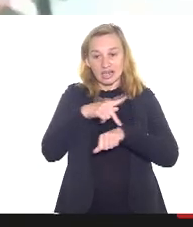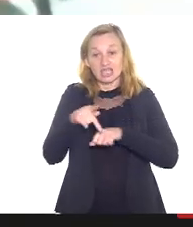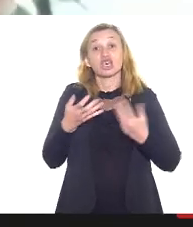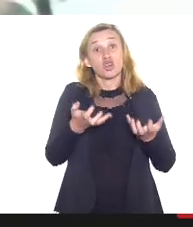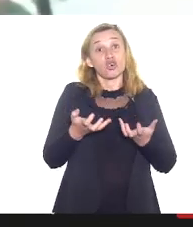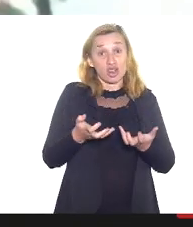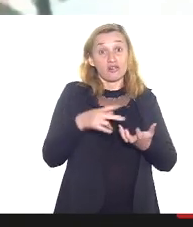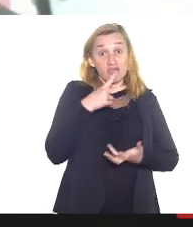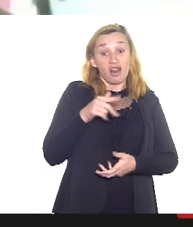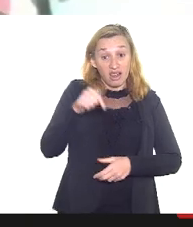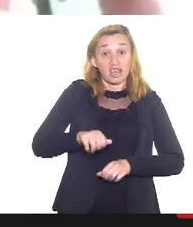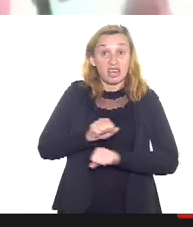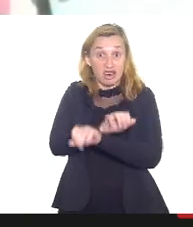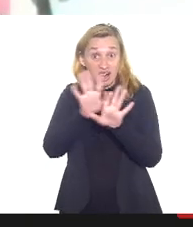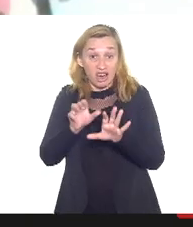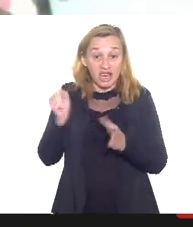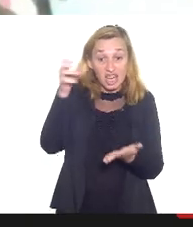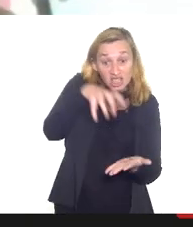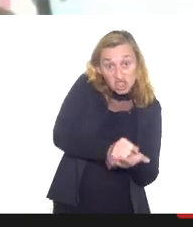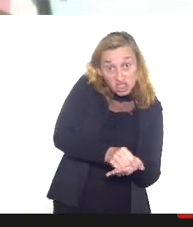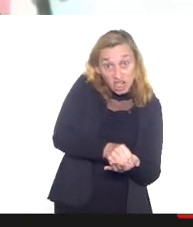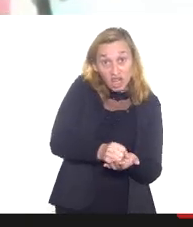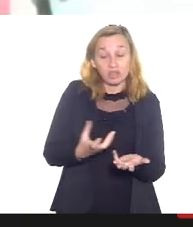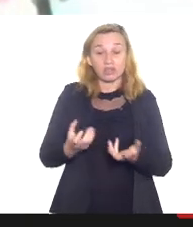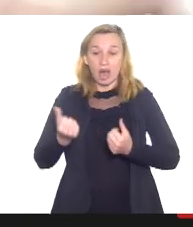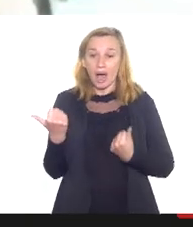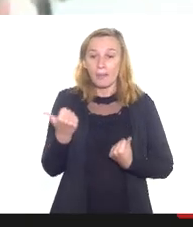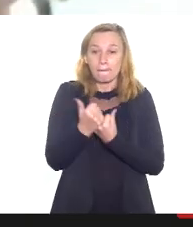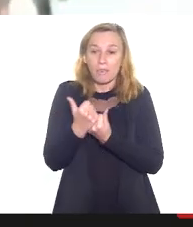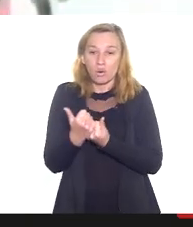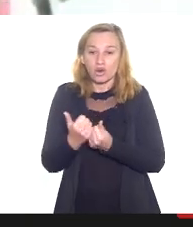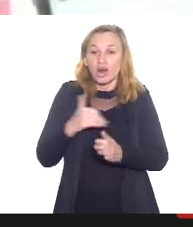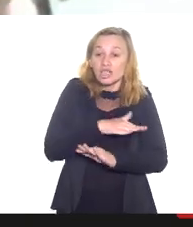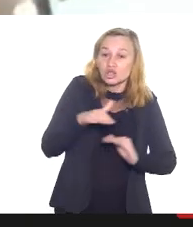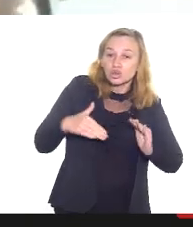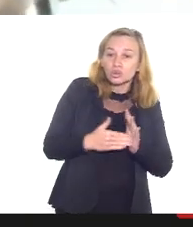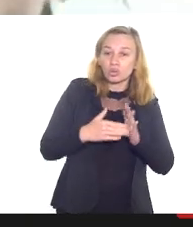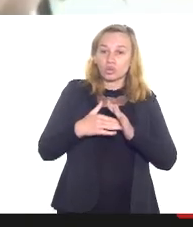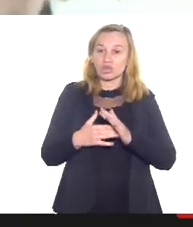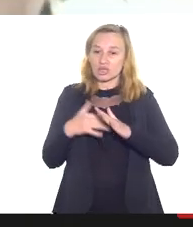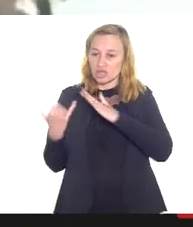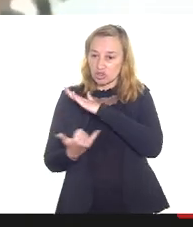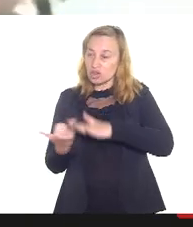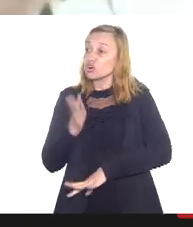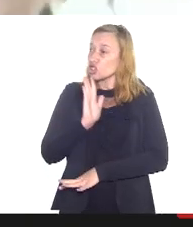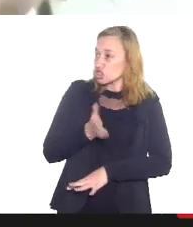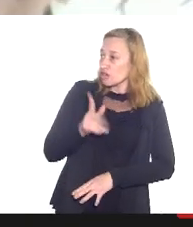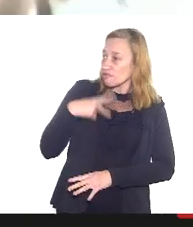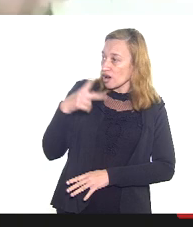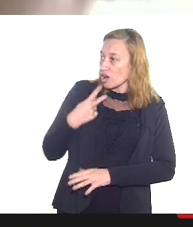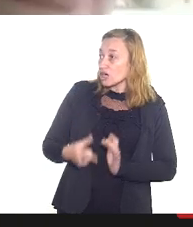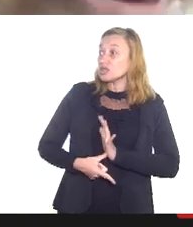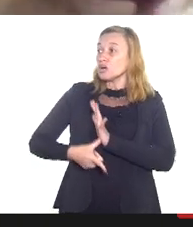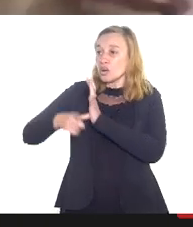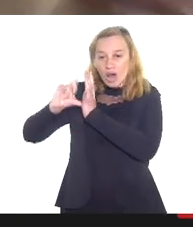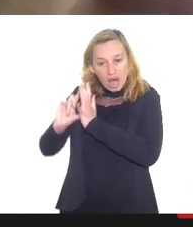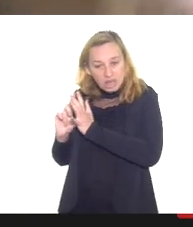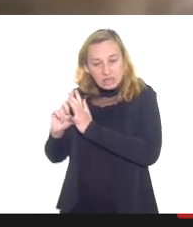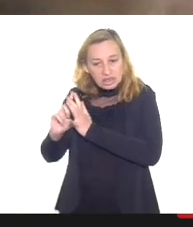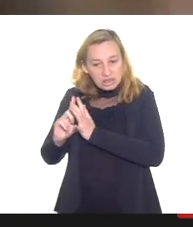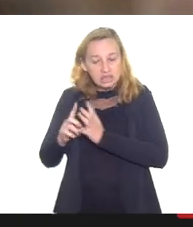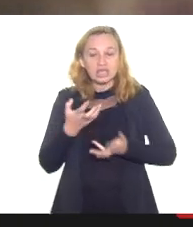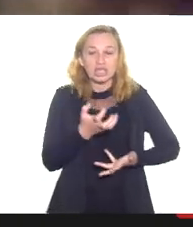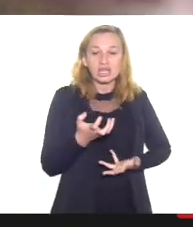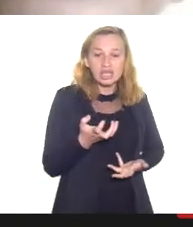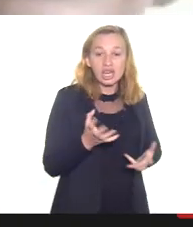quero deixar isso registrado, quero deixar o meu apoio a todas as entidades que falaram anteriormente e quero